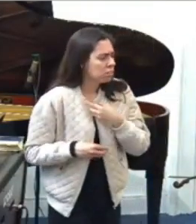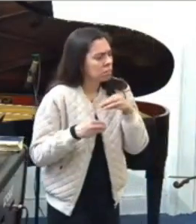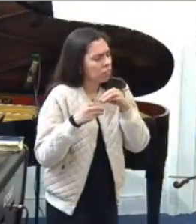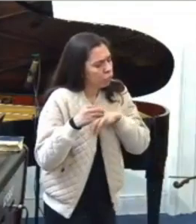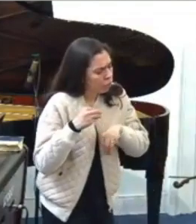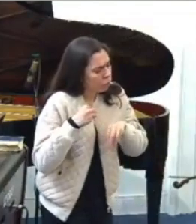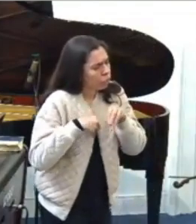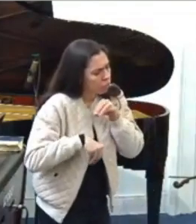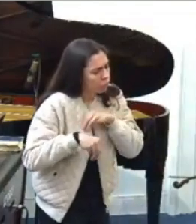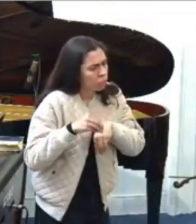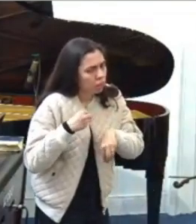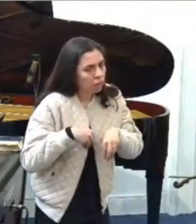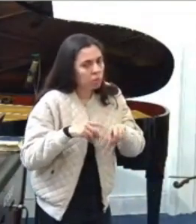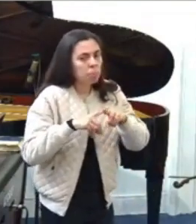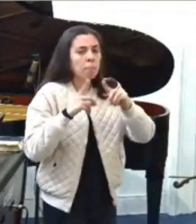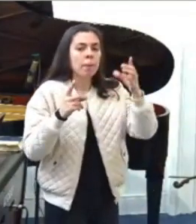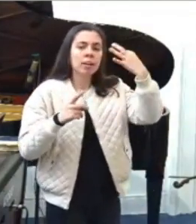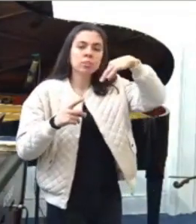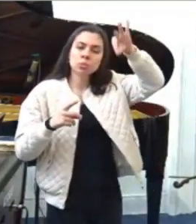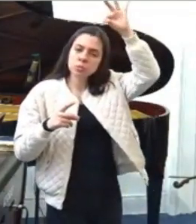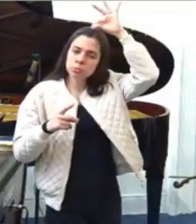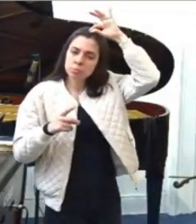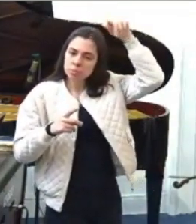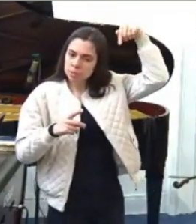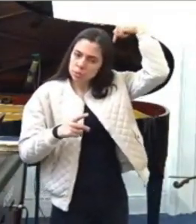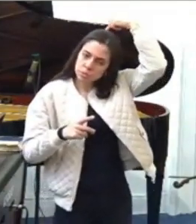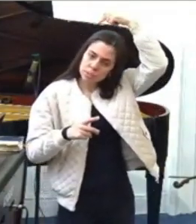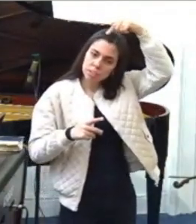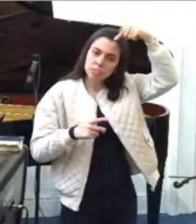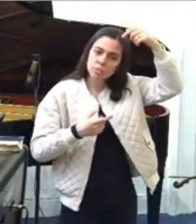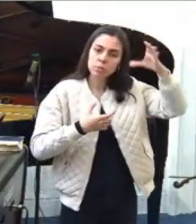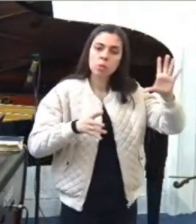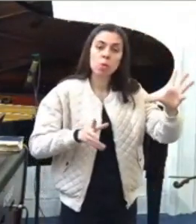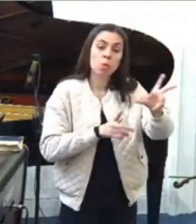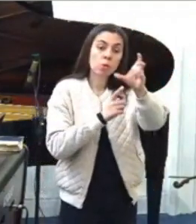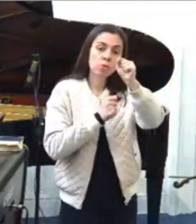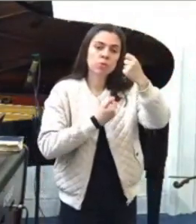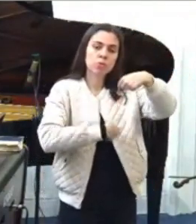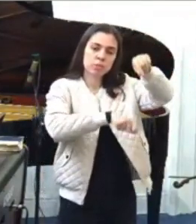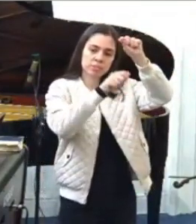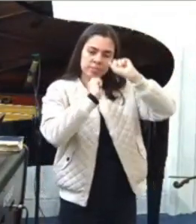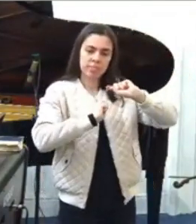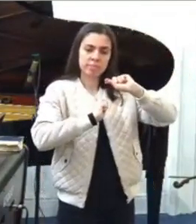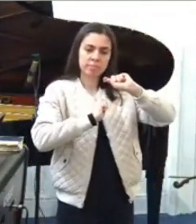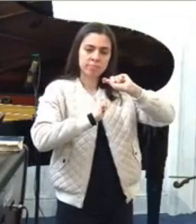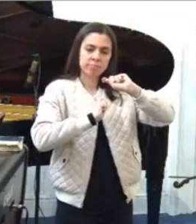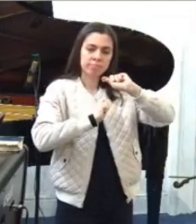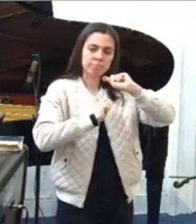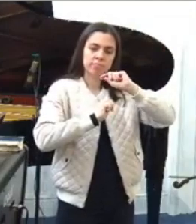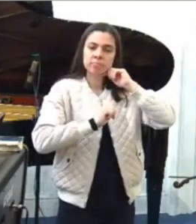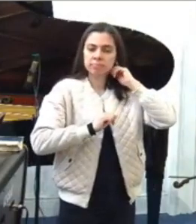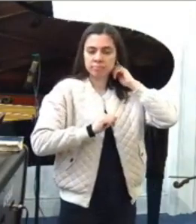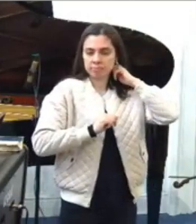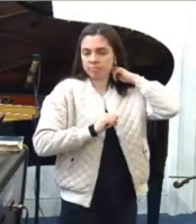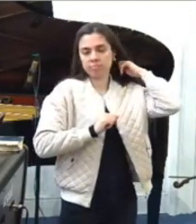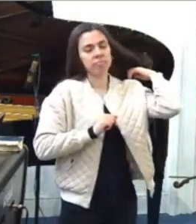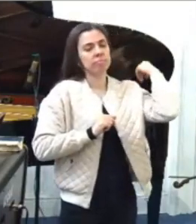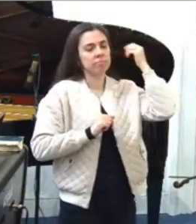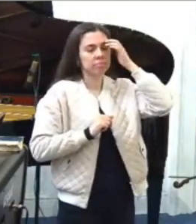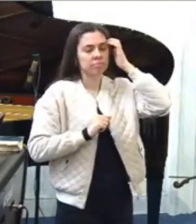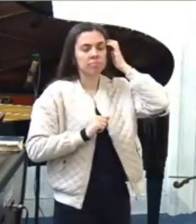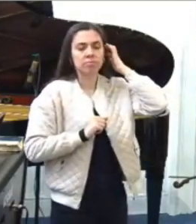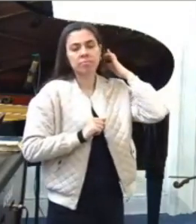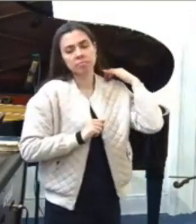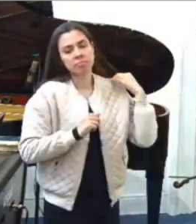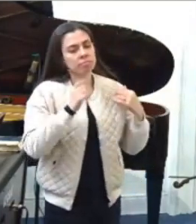ainda iniciando, quando a igreja está enfraquecida, quando a igreja ainda está em menor número. Então,